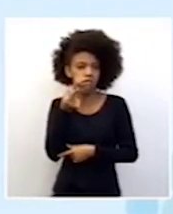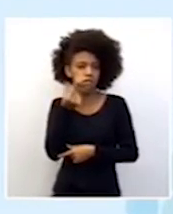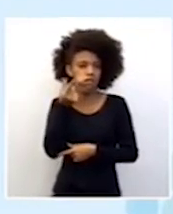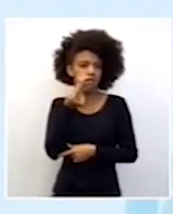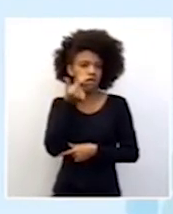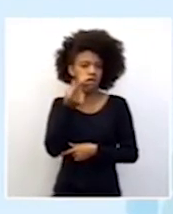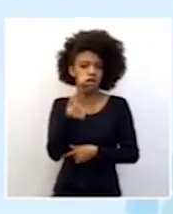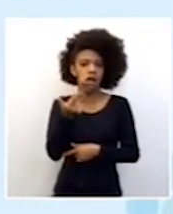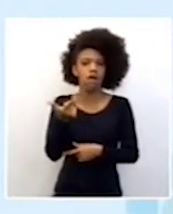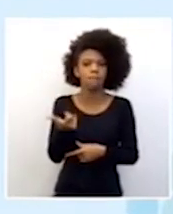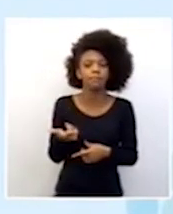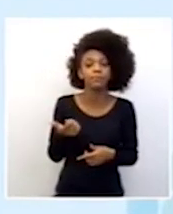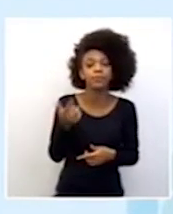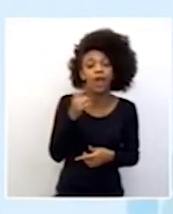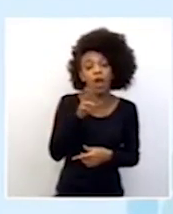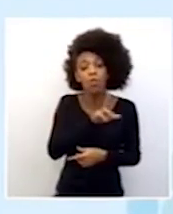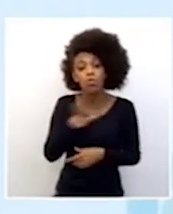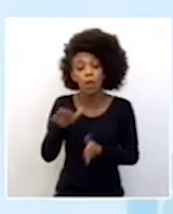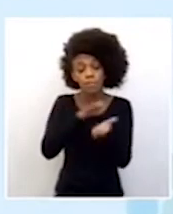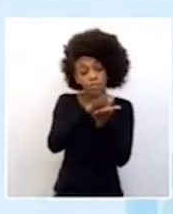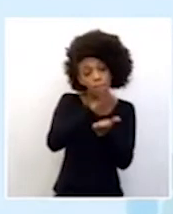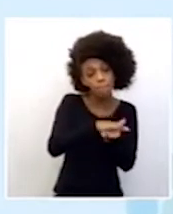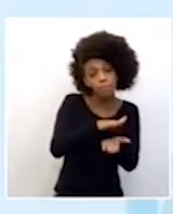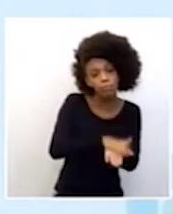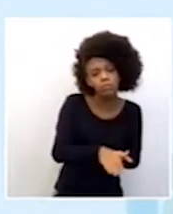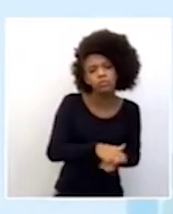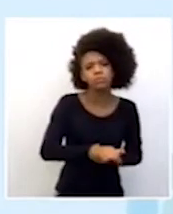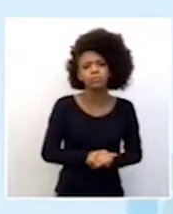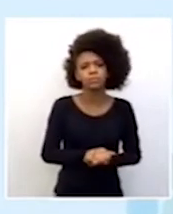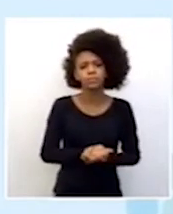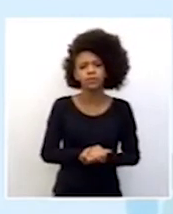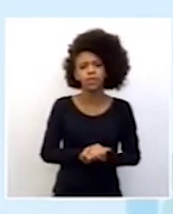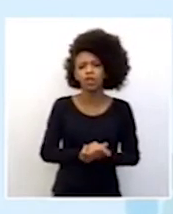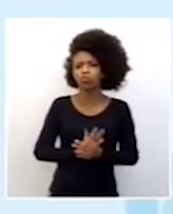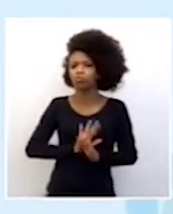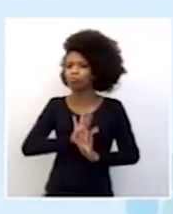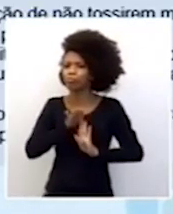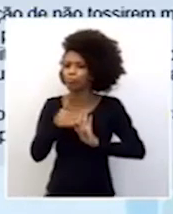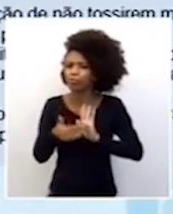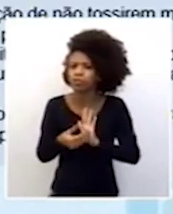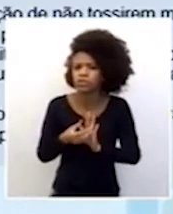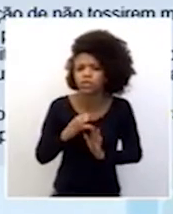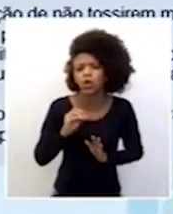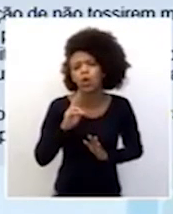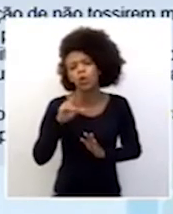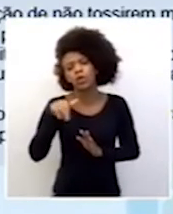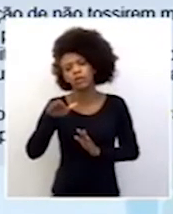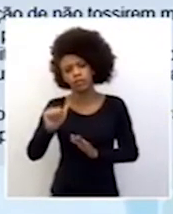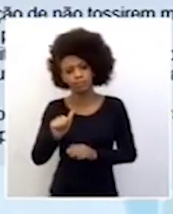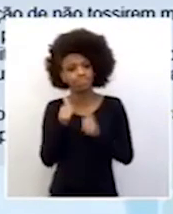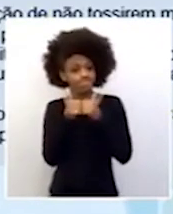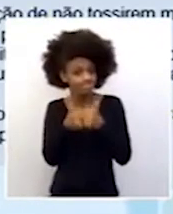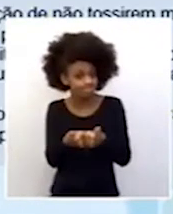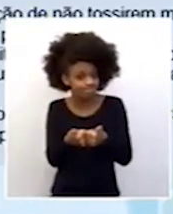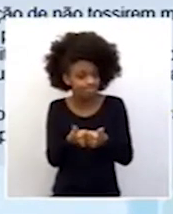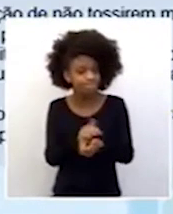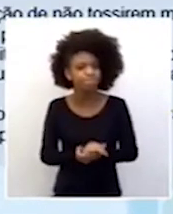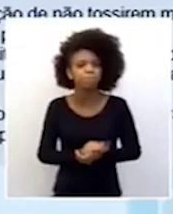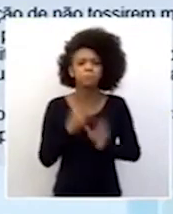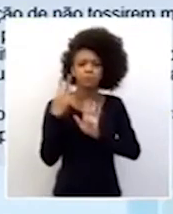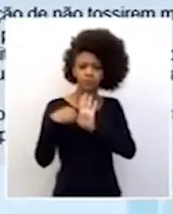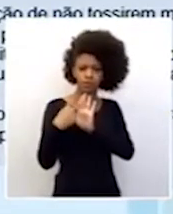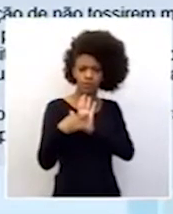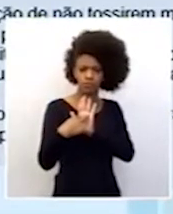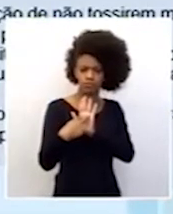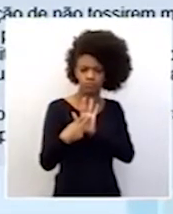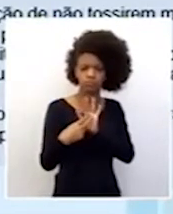de Estalo é o nome dessa publicação, onde saíram ali todas as crônicas que ele escreveu. Tudo bem? Vamos ler. Eu leio